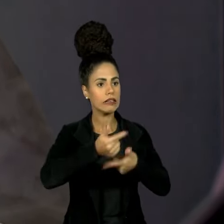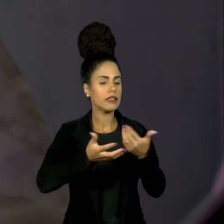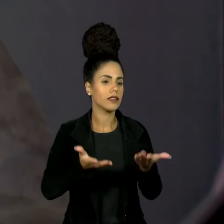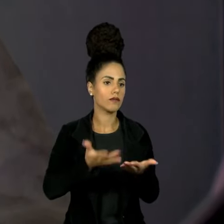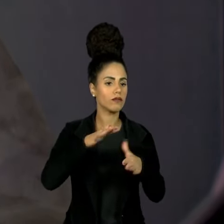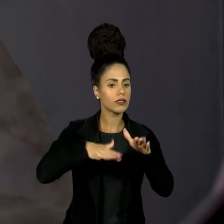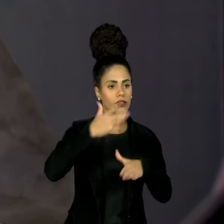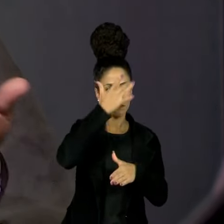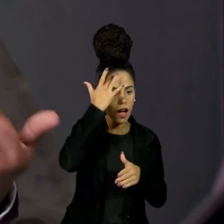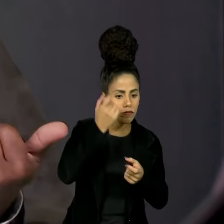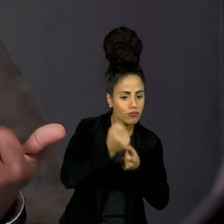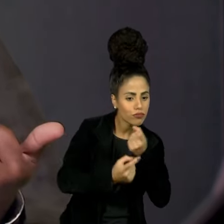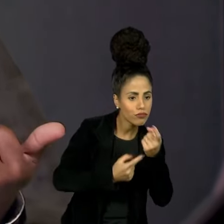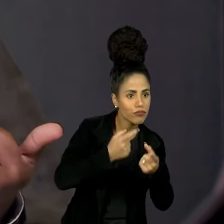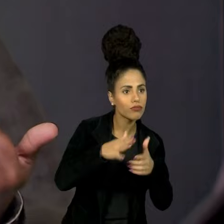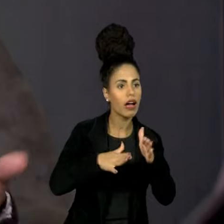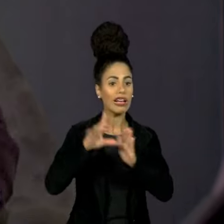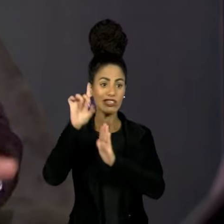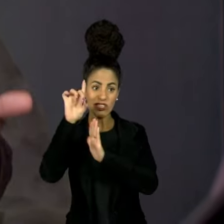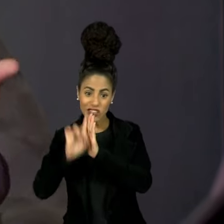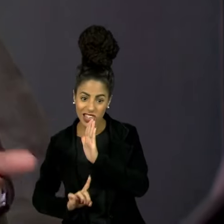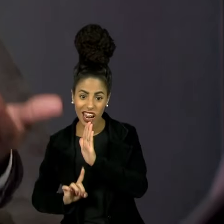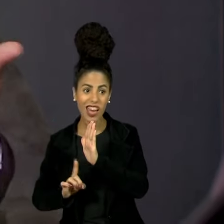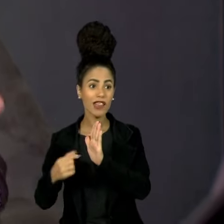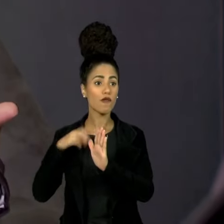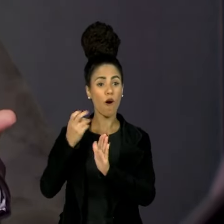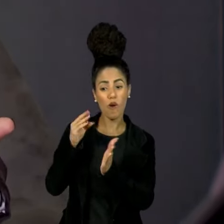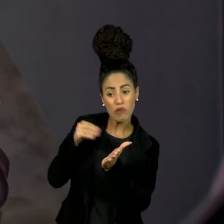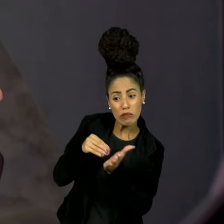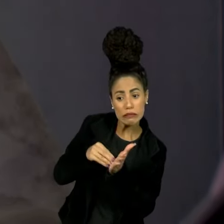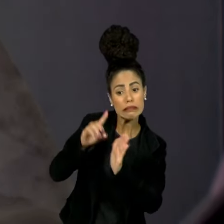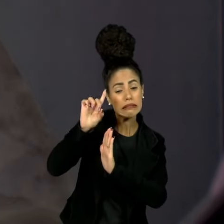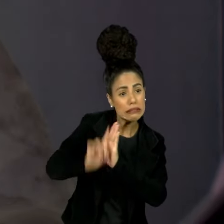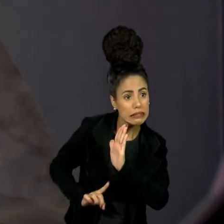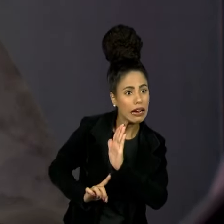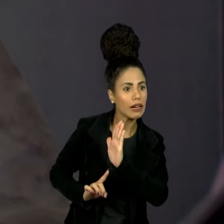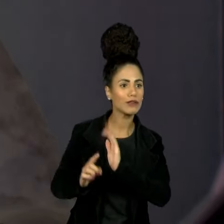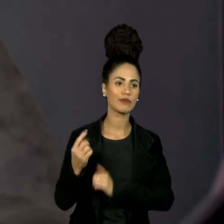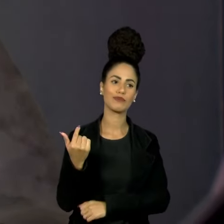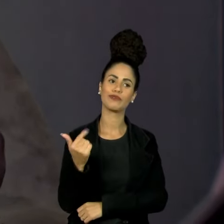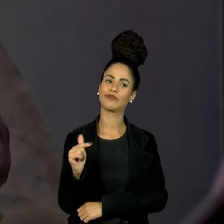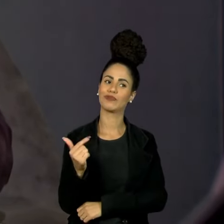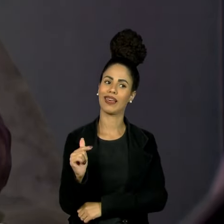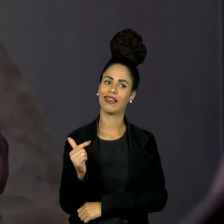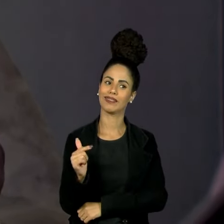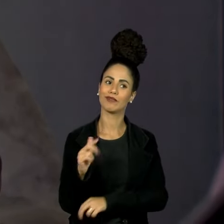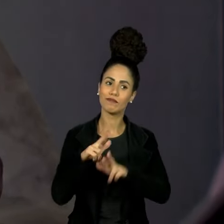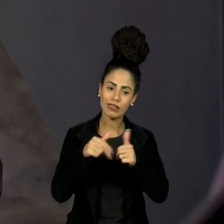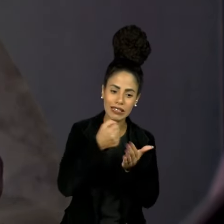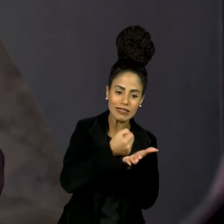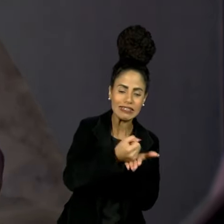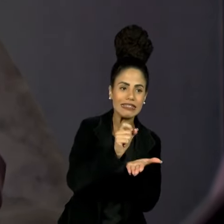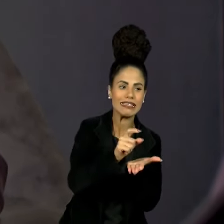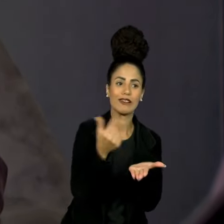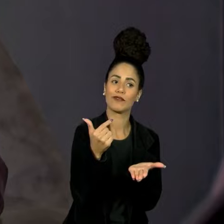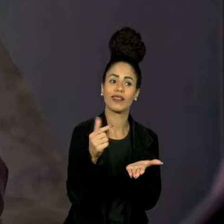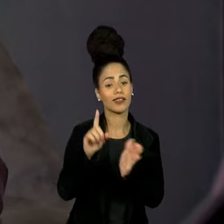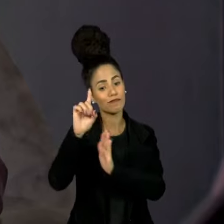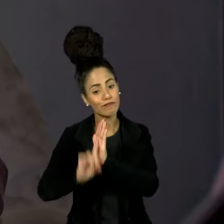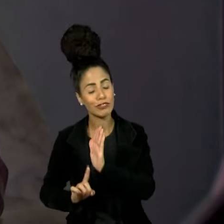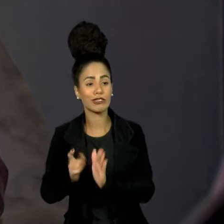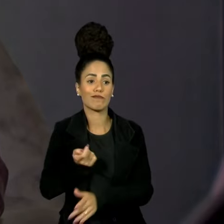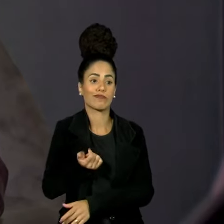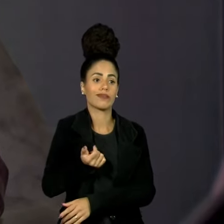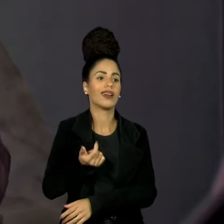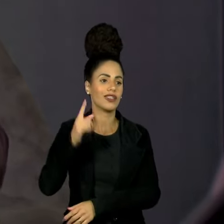significa, dentre outras coisas, além dos direitos ou da falta dos direitos, como nós dissemos, também ter uma sobrecarga exaustiva